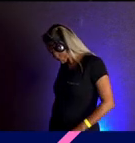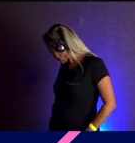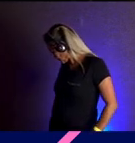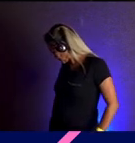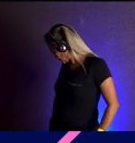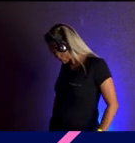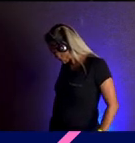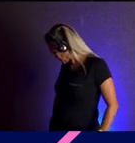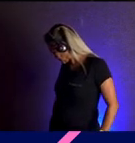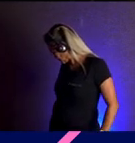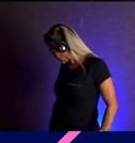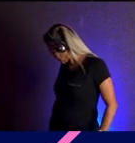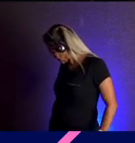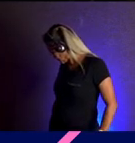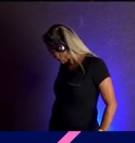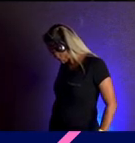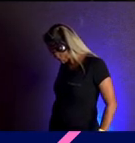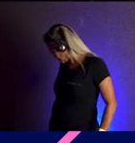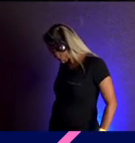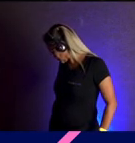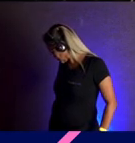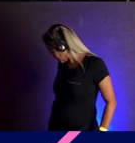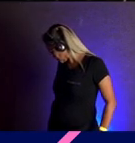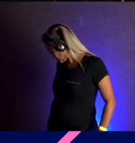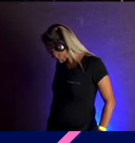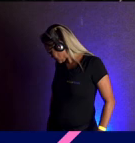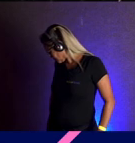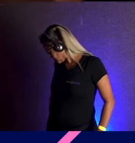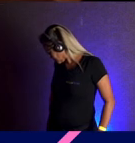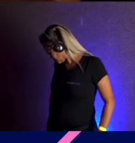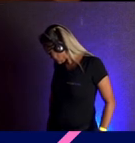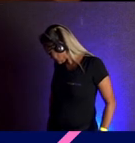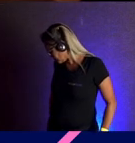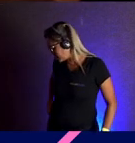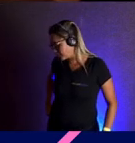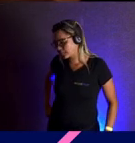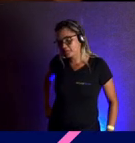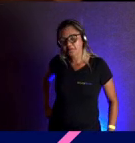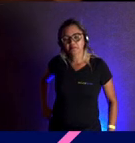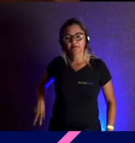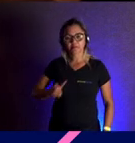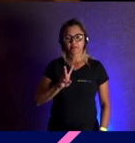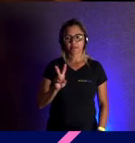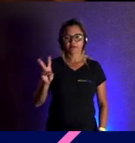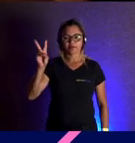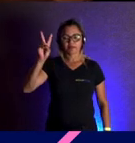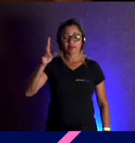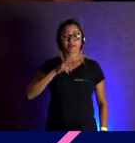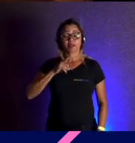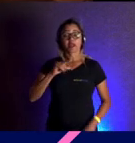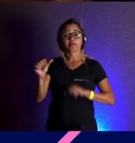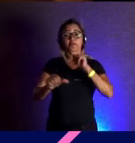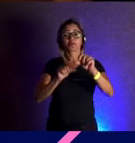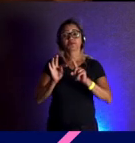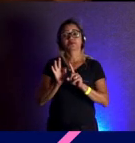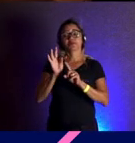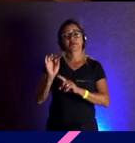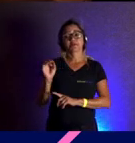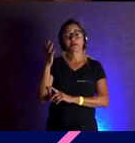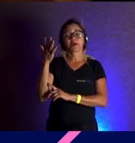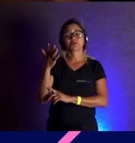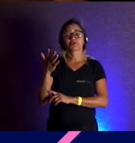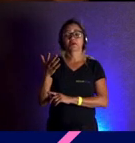uma desventaja. Não se habla de cambio climático. ¿Por qué es positivo? Porque implica que las